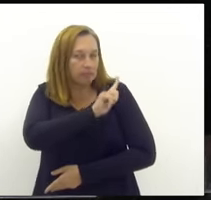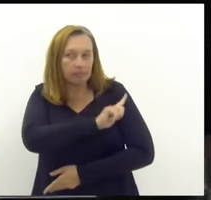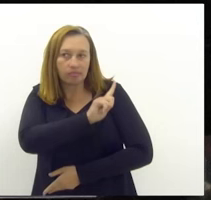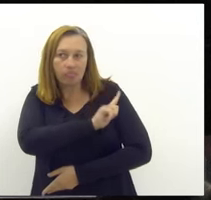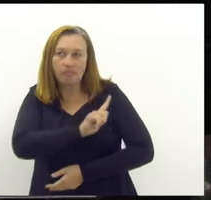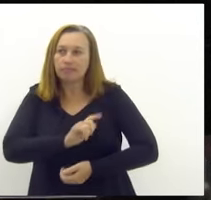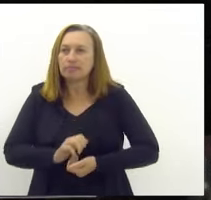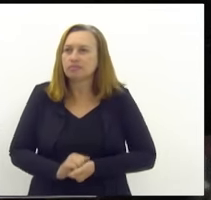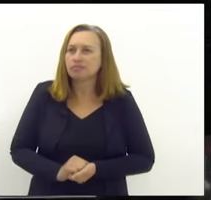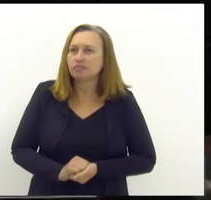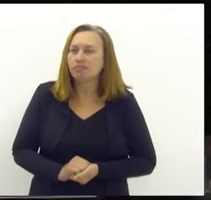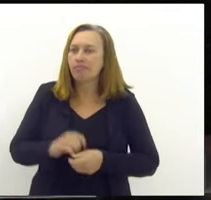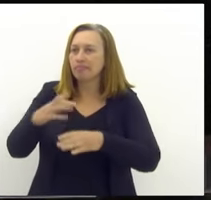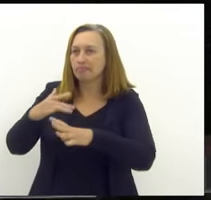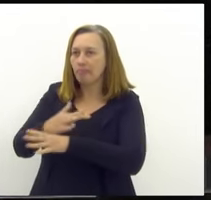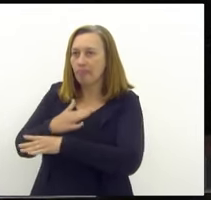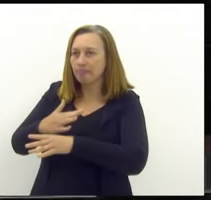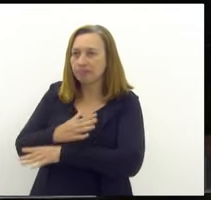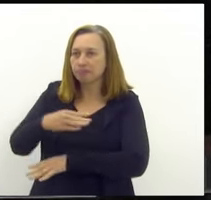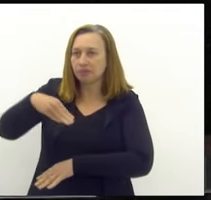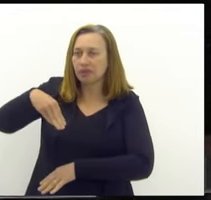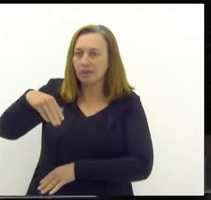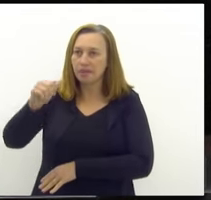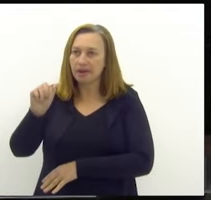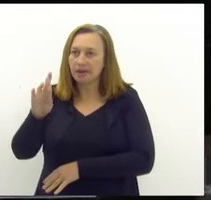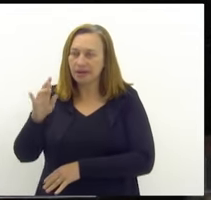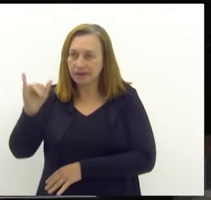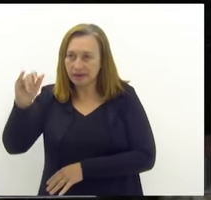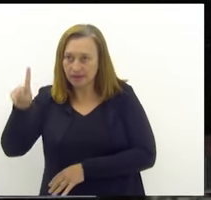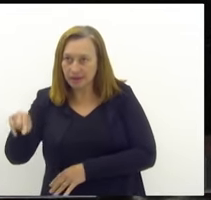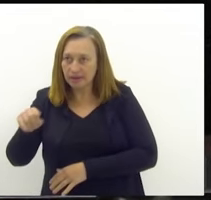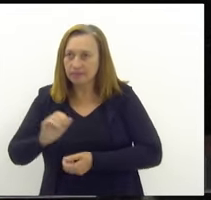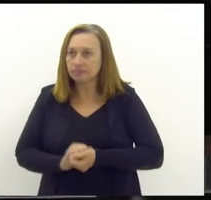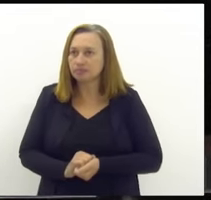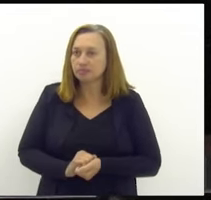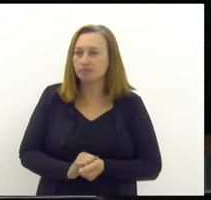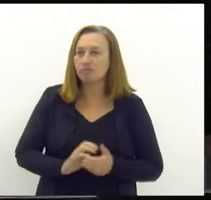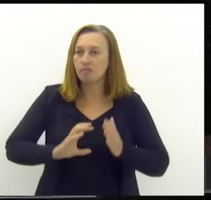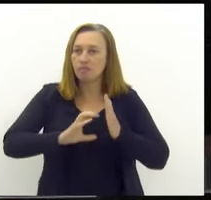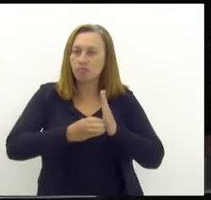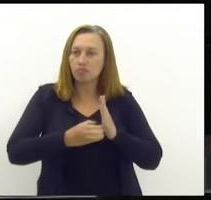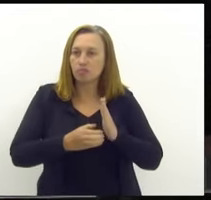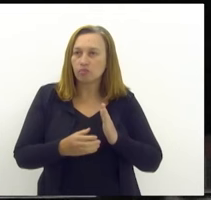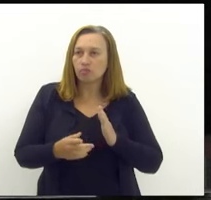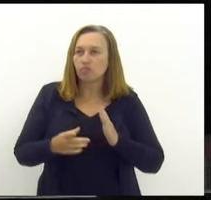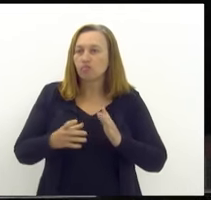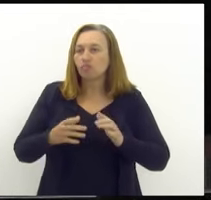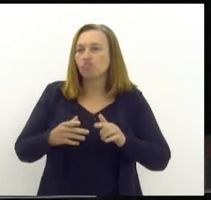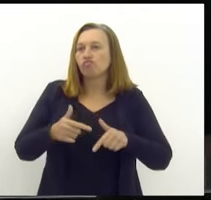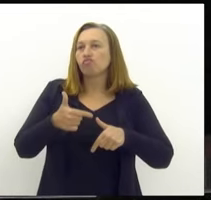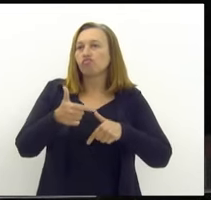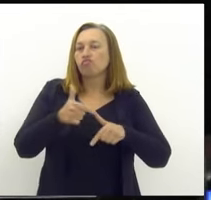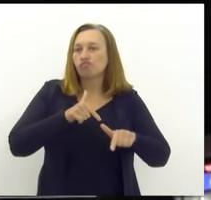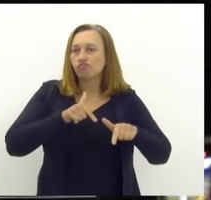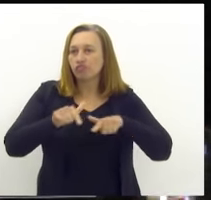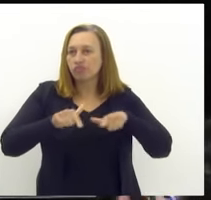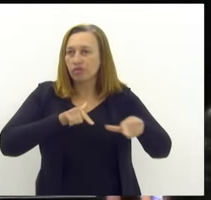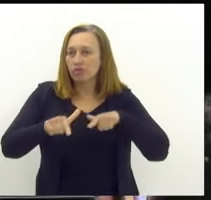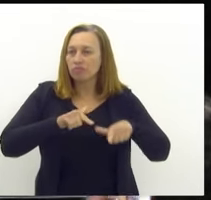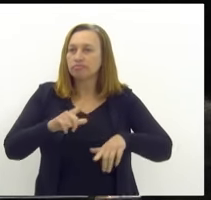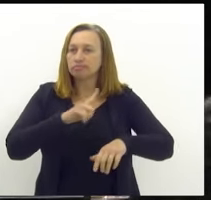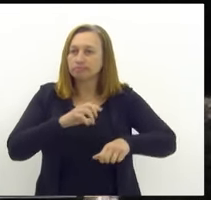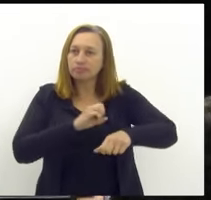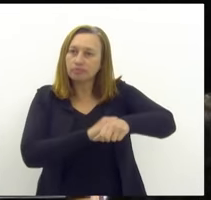aqui a cidade de Maricá que é governada pelo partido dos trabalhadores que tem fundo